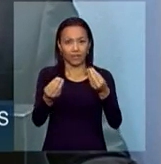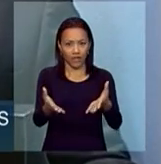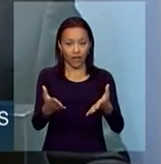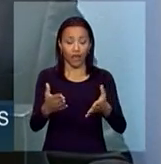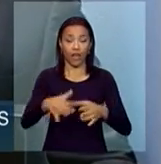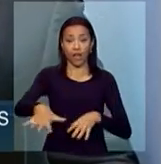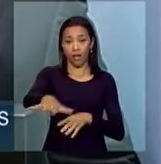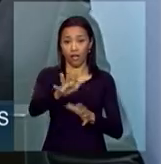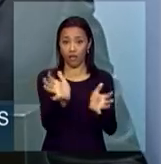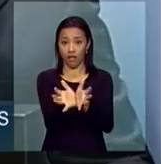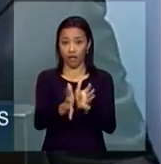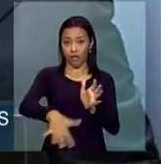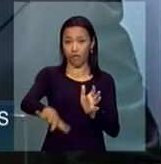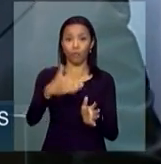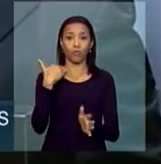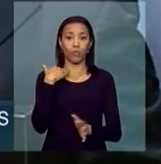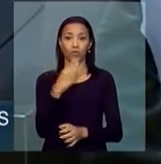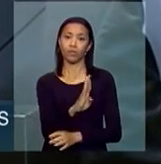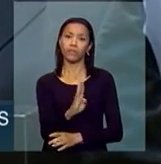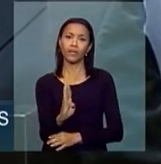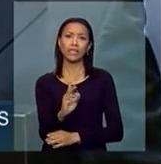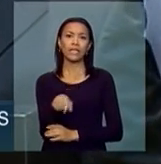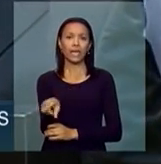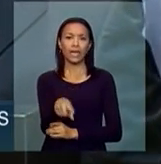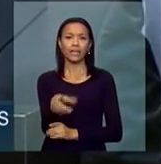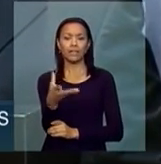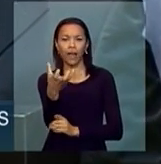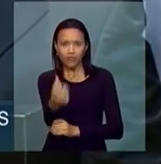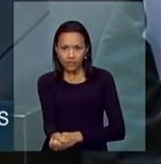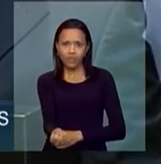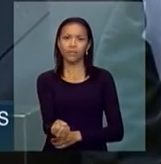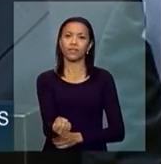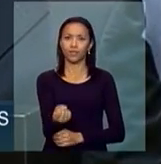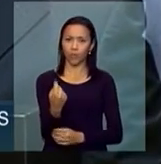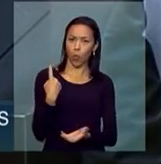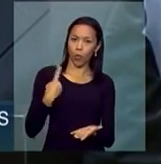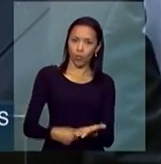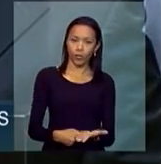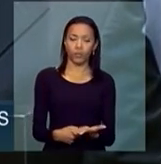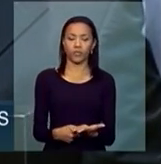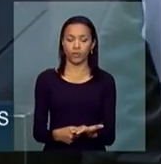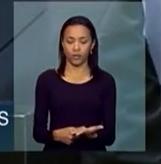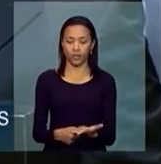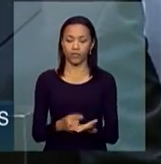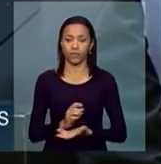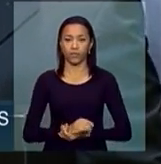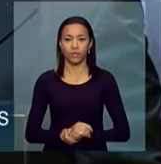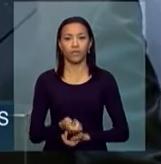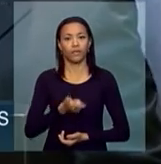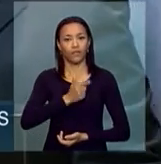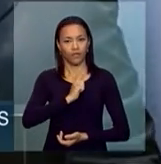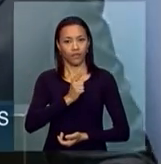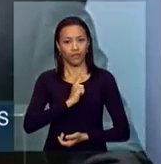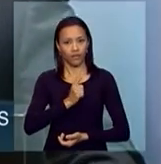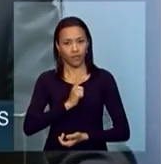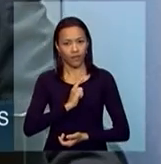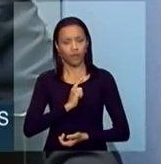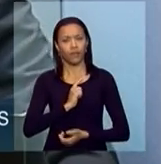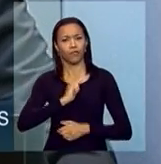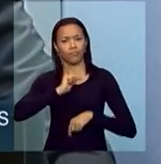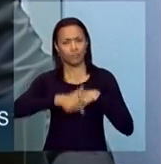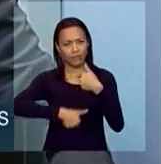Brasil, ela aceita como compromisso e tem um desempenho